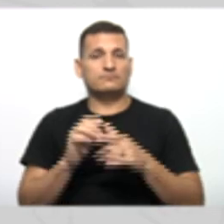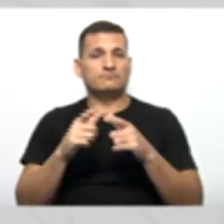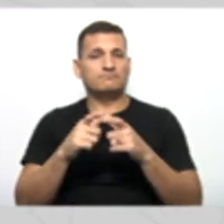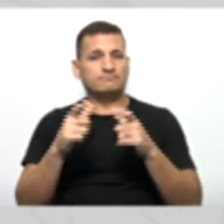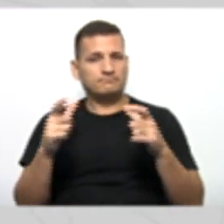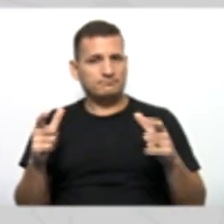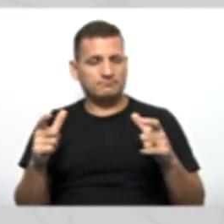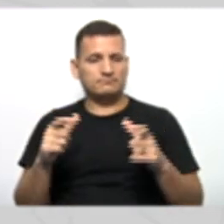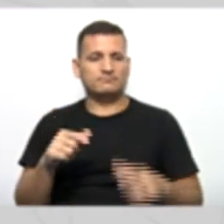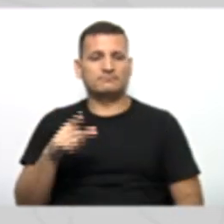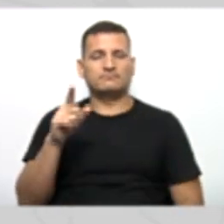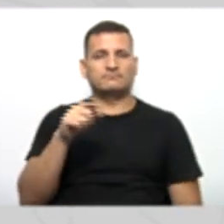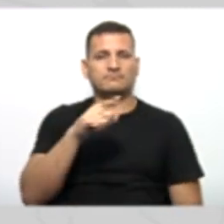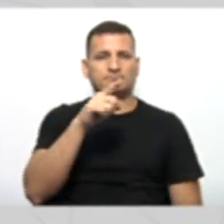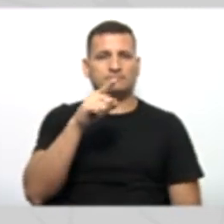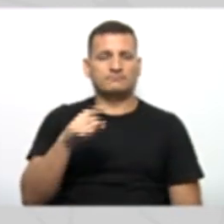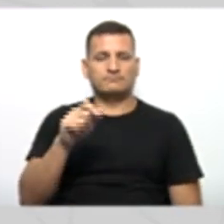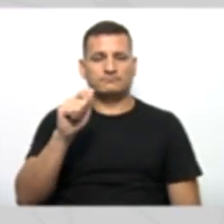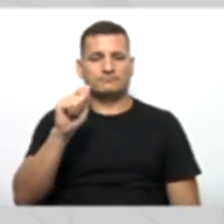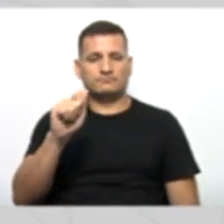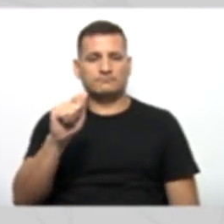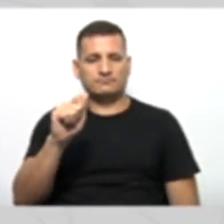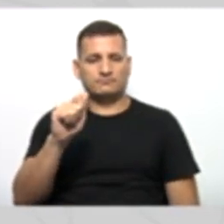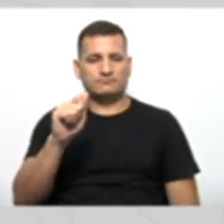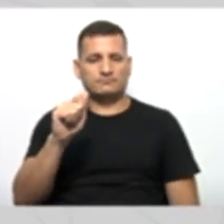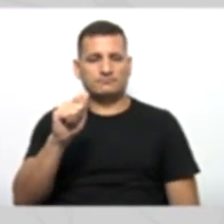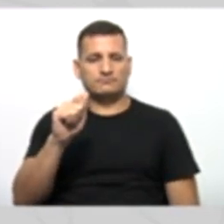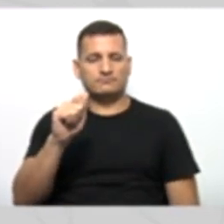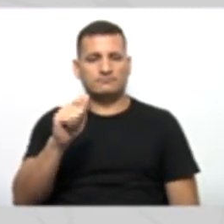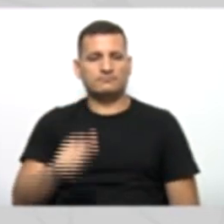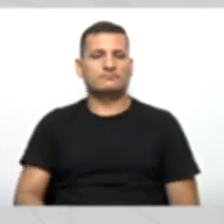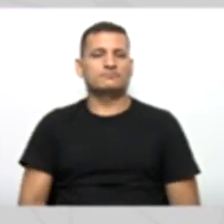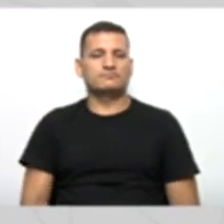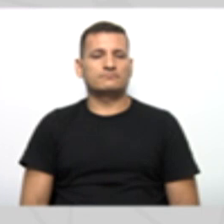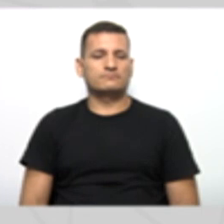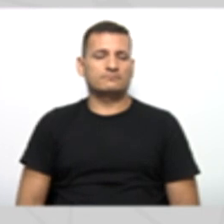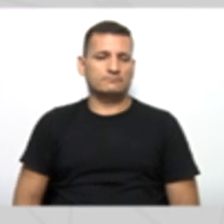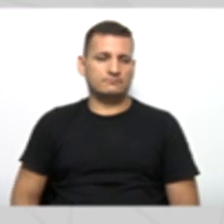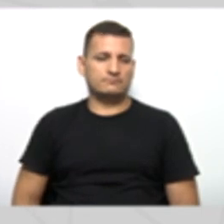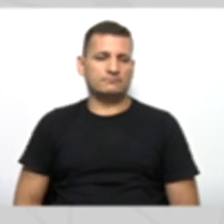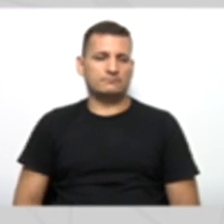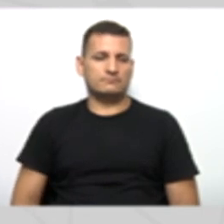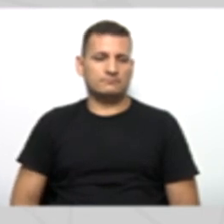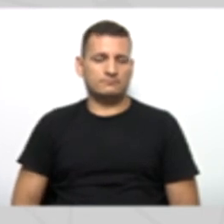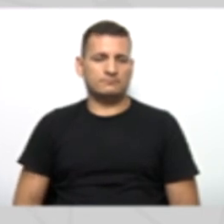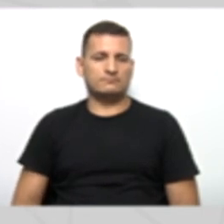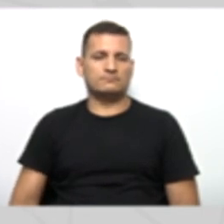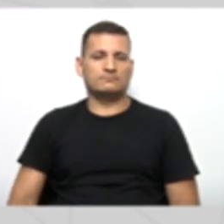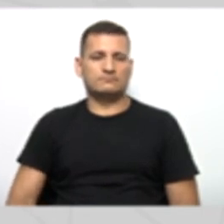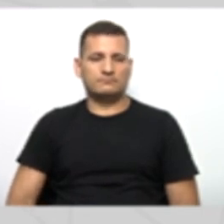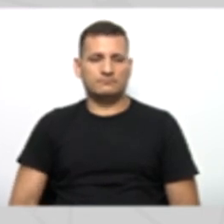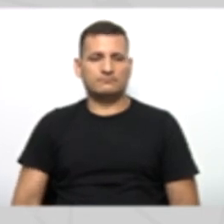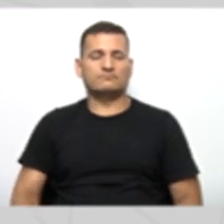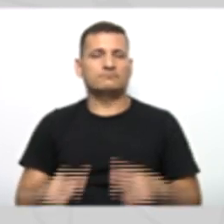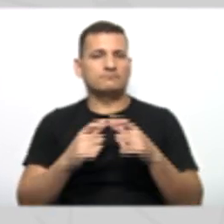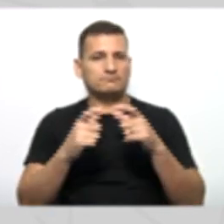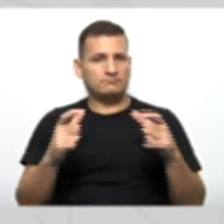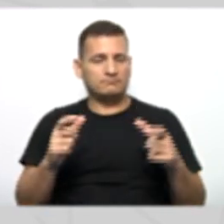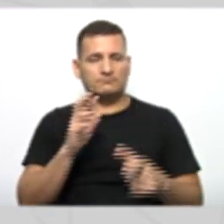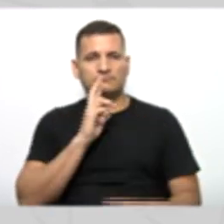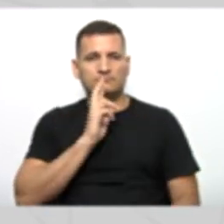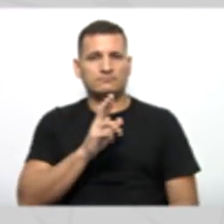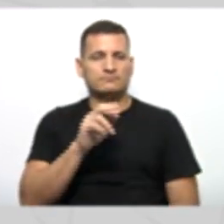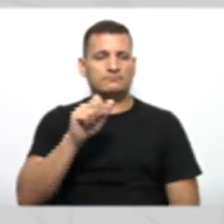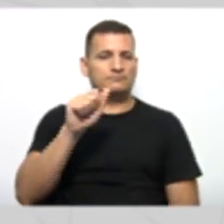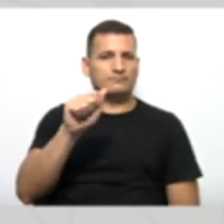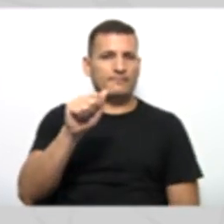maioria marcou letra A. Nessa questão aí. Teve só algumas que marcaram outras questões, mas a grande maioria está marcando a